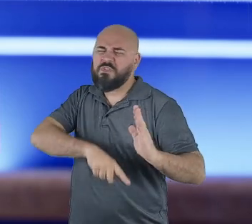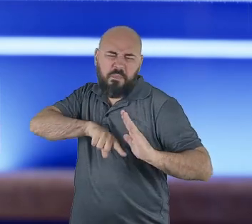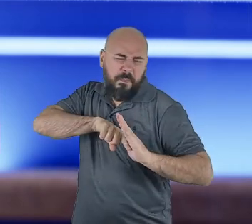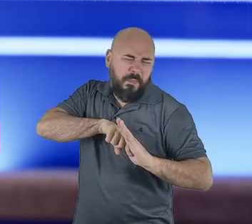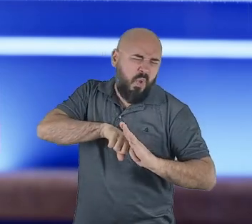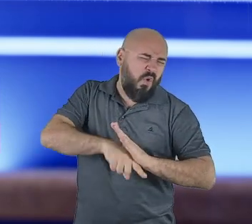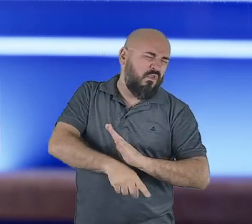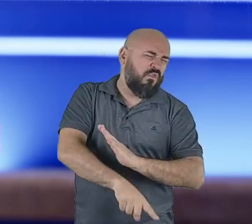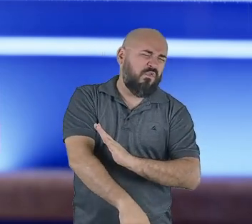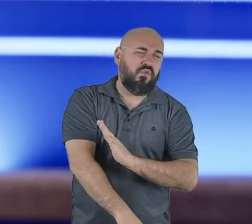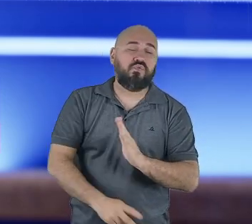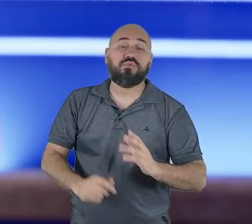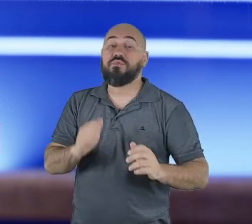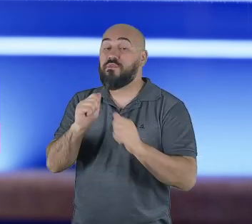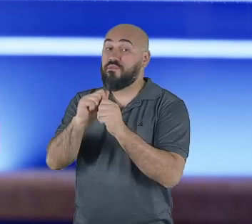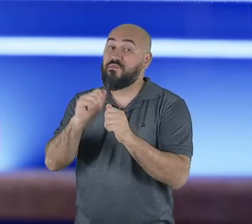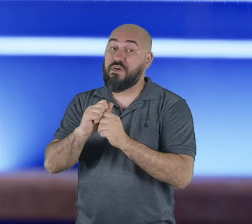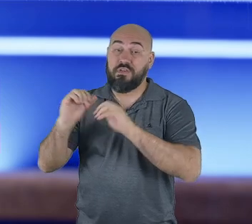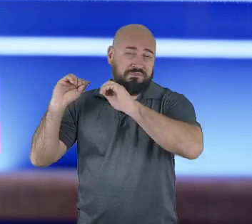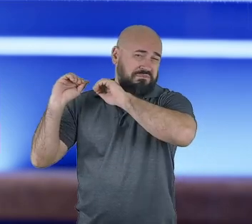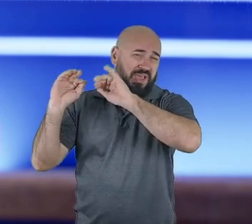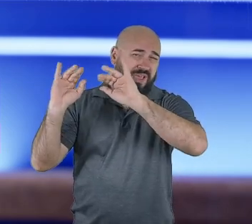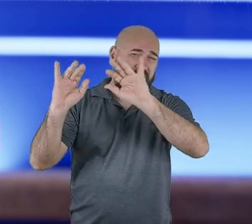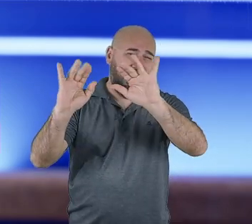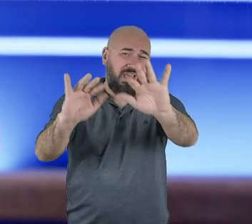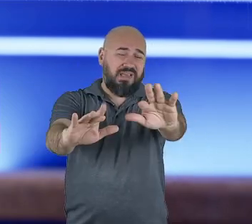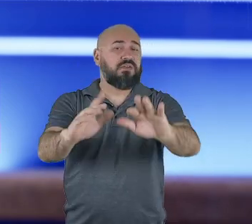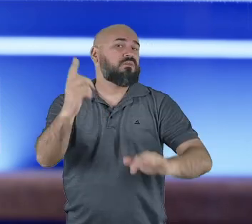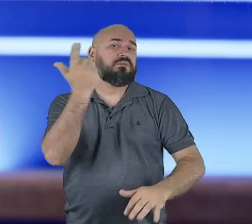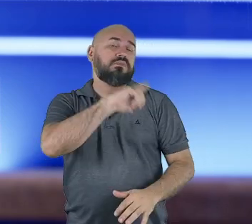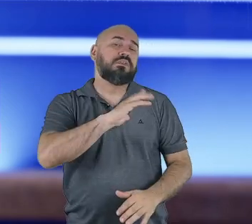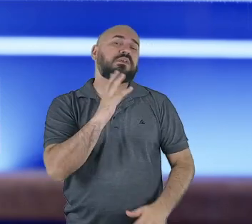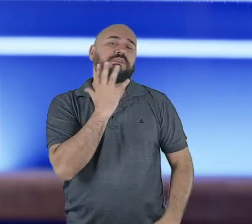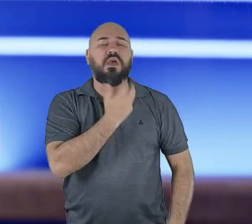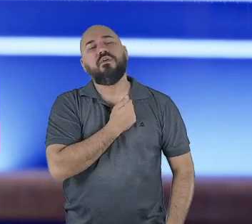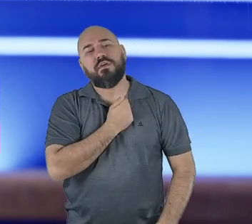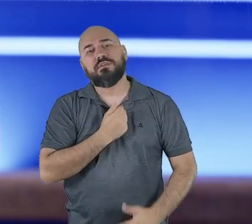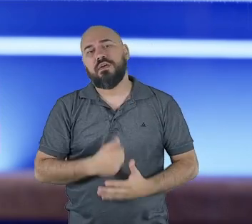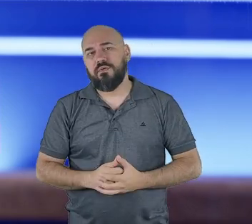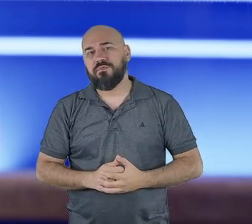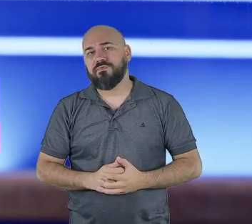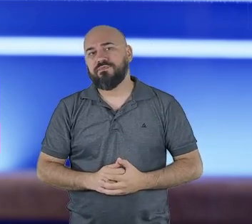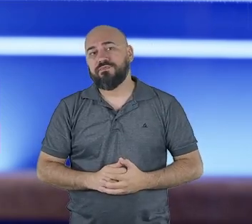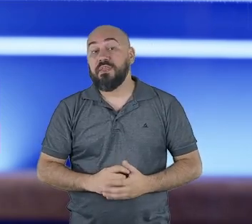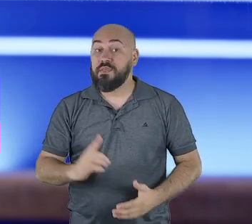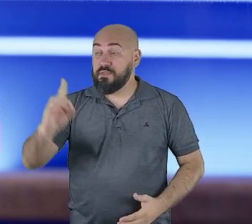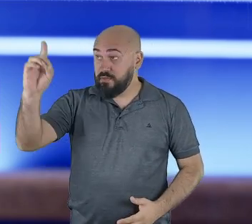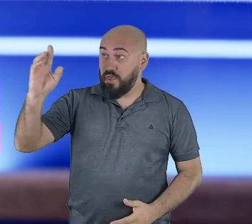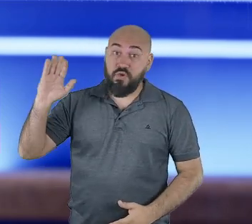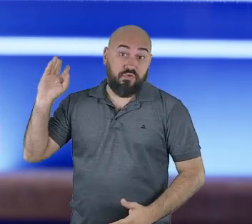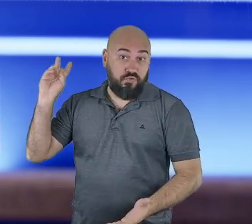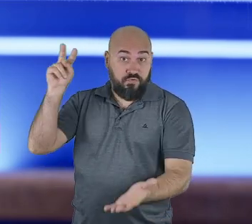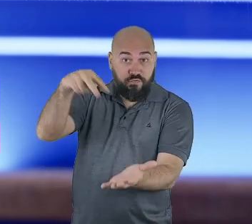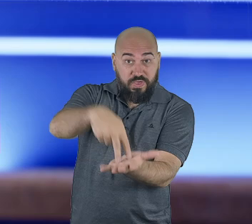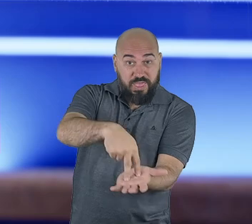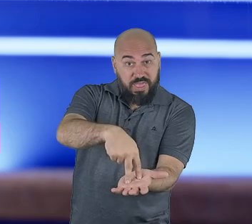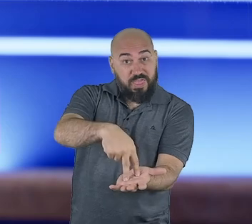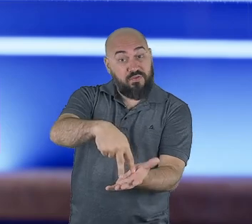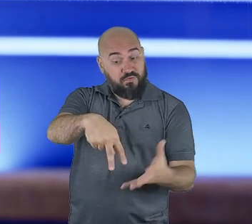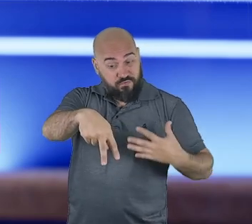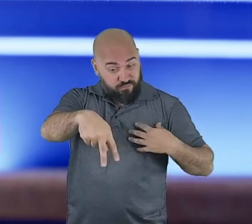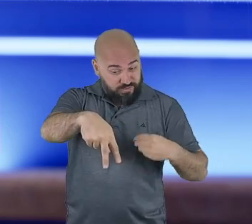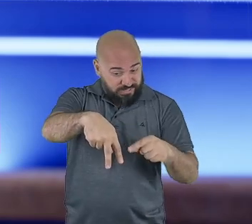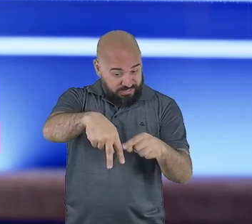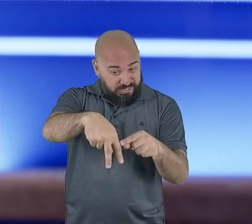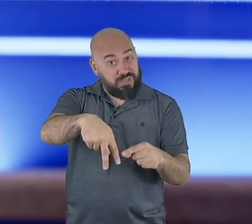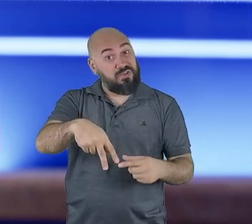que Ele faz de tudo para que você seja salvo. Deus foi até as últimas consequências ao enviar